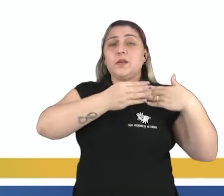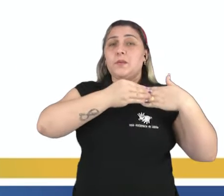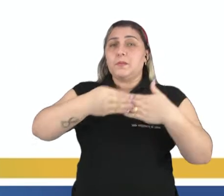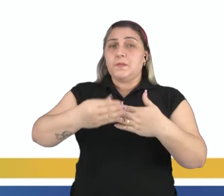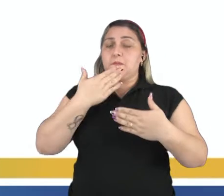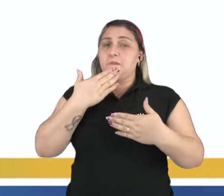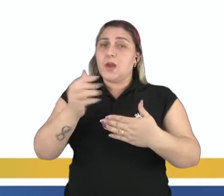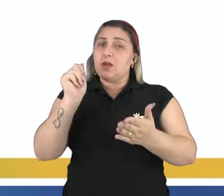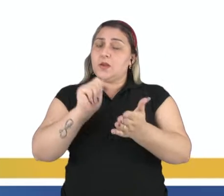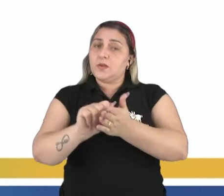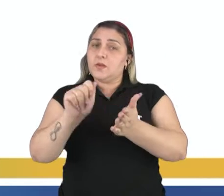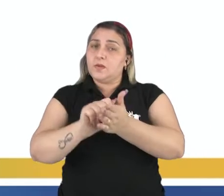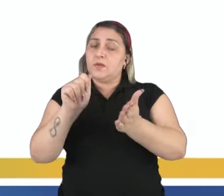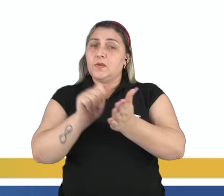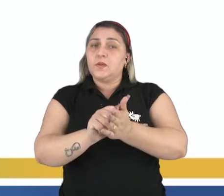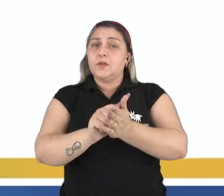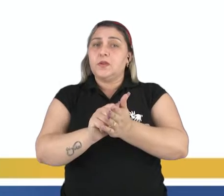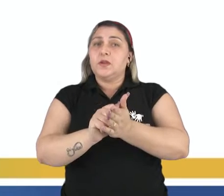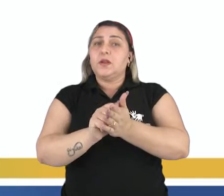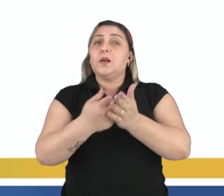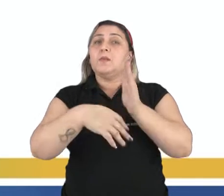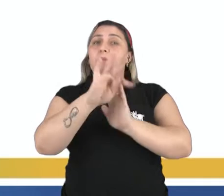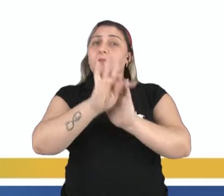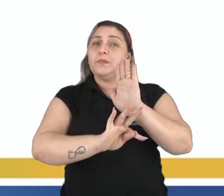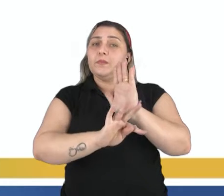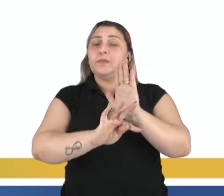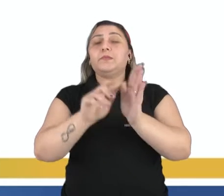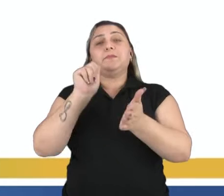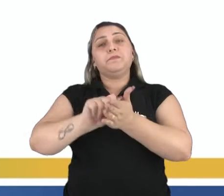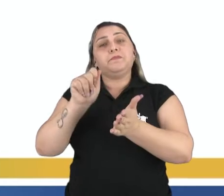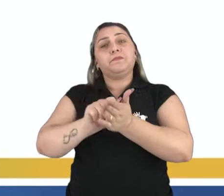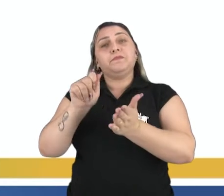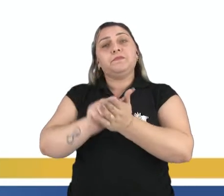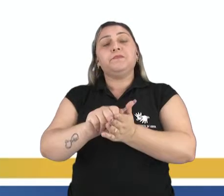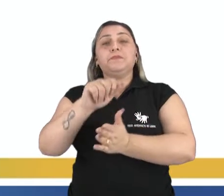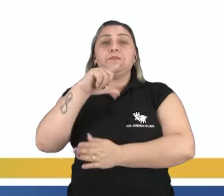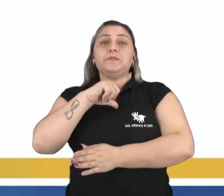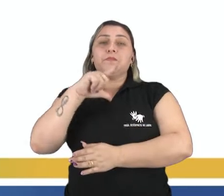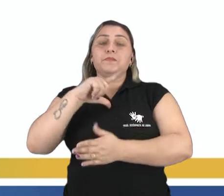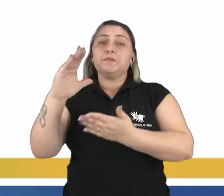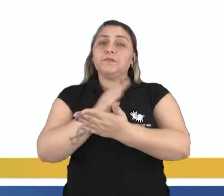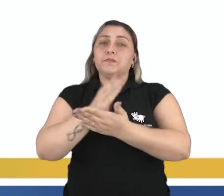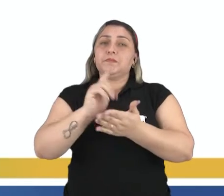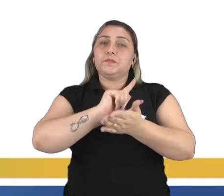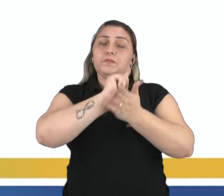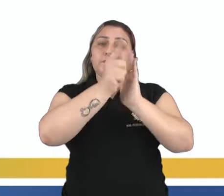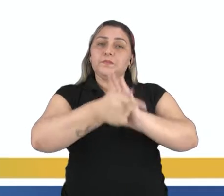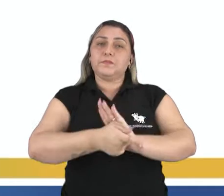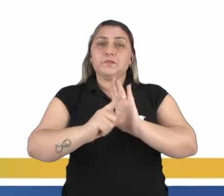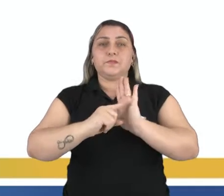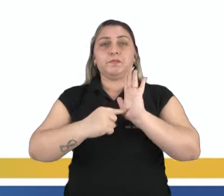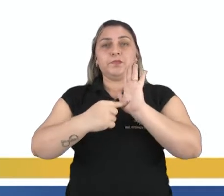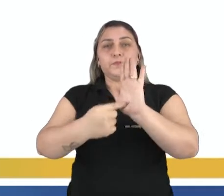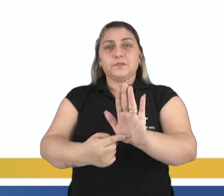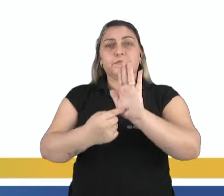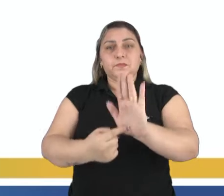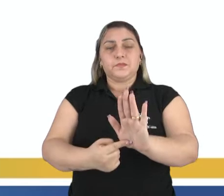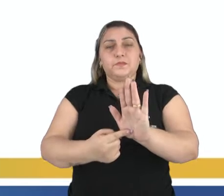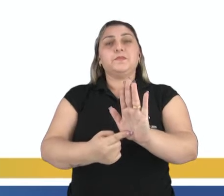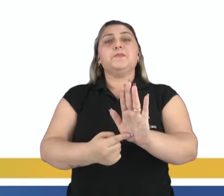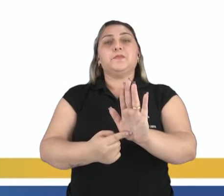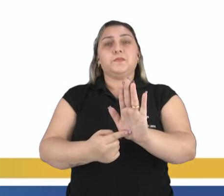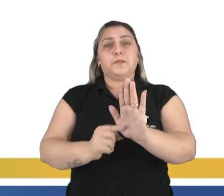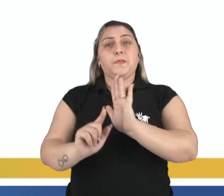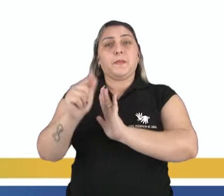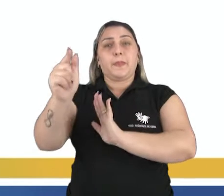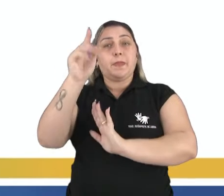né? Que o escritor vai dar para o seu texto, tá bom? Então, assim, nós temos aqui alguns gêneros, né, que apresenta, entre outros,